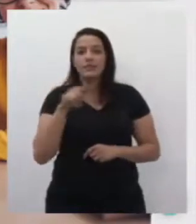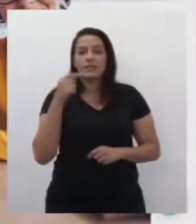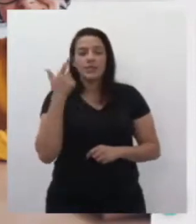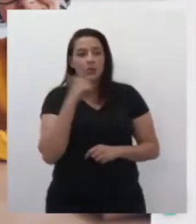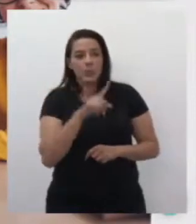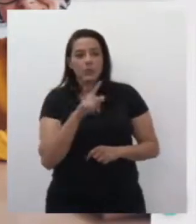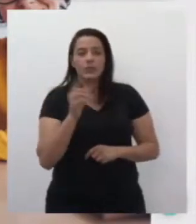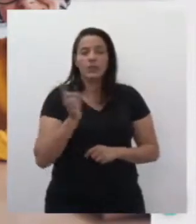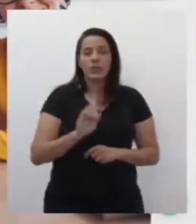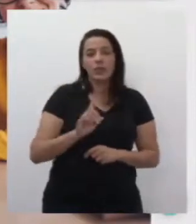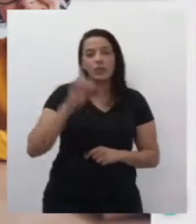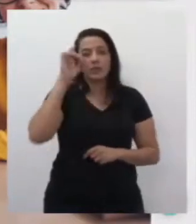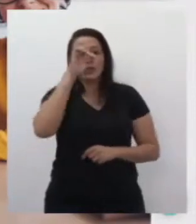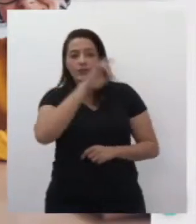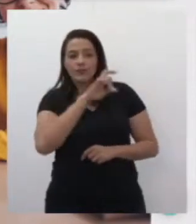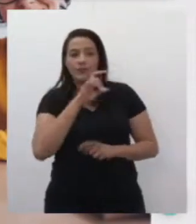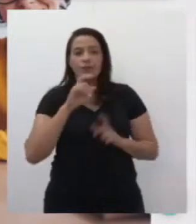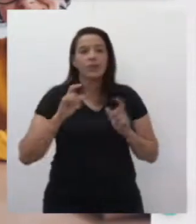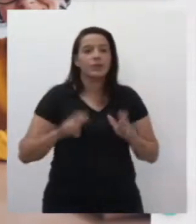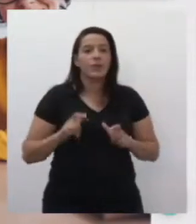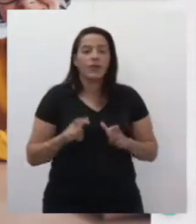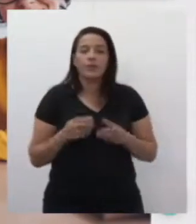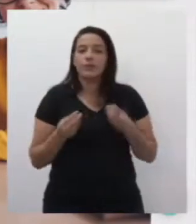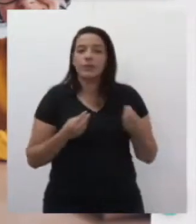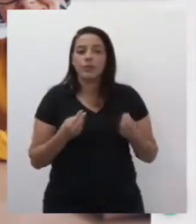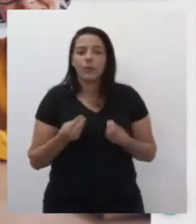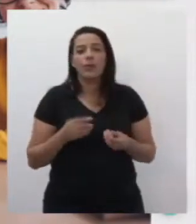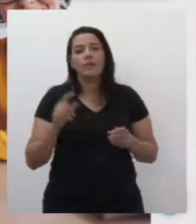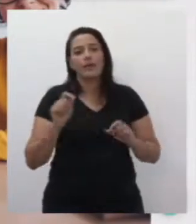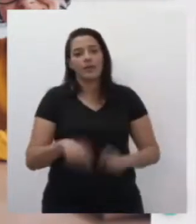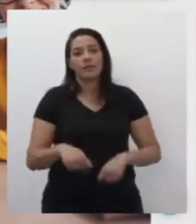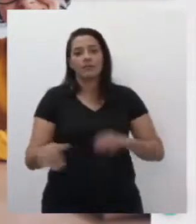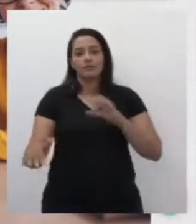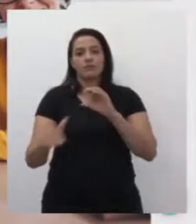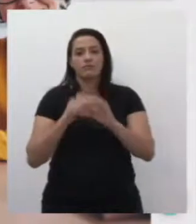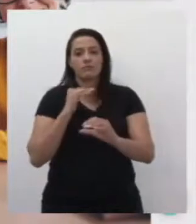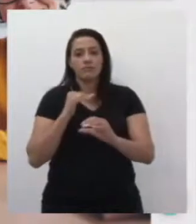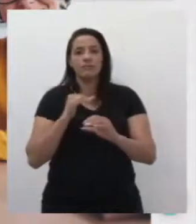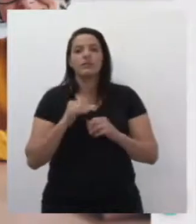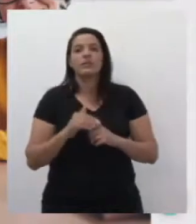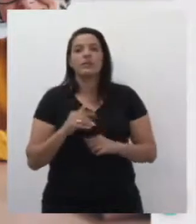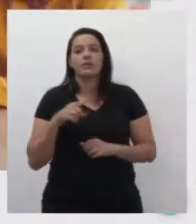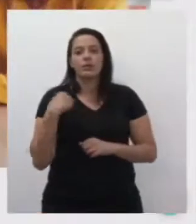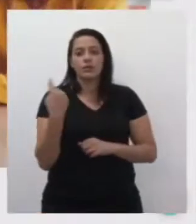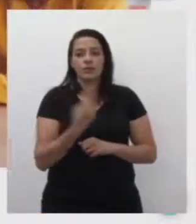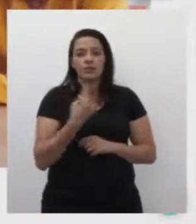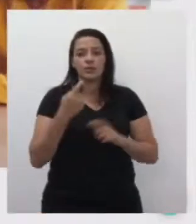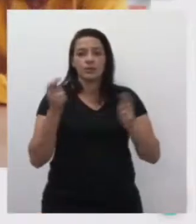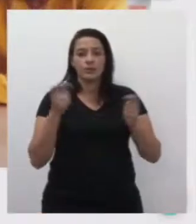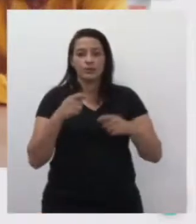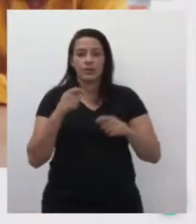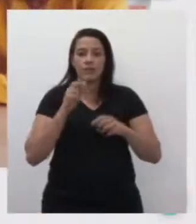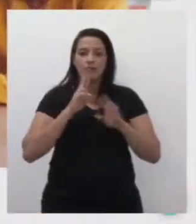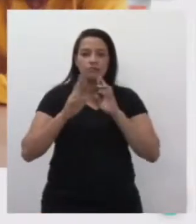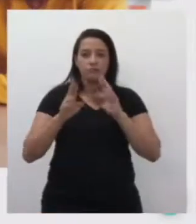estão com dificuldade ou não. Manda por essa página, por esse link que você vai construir aqui no